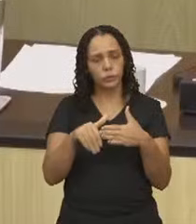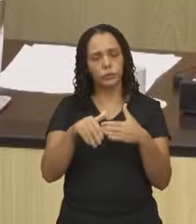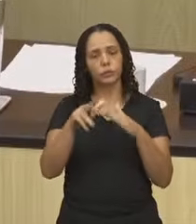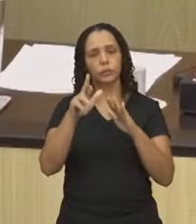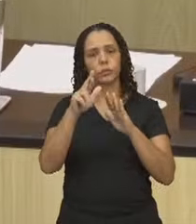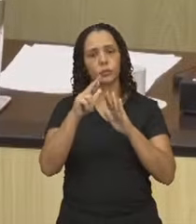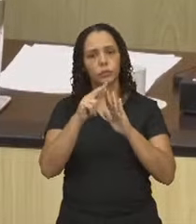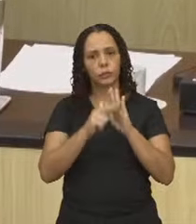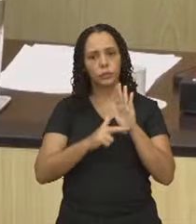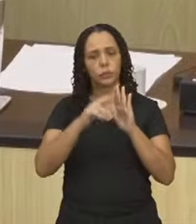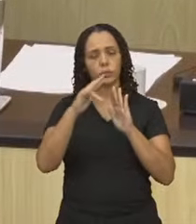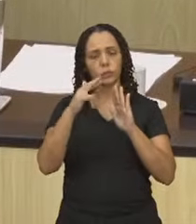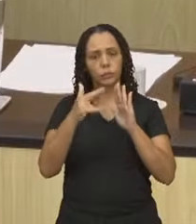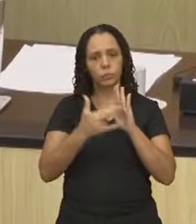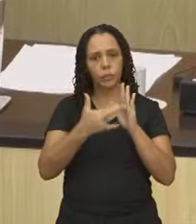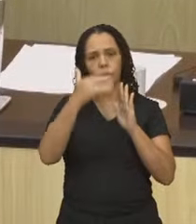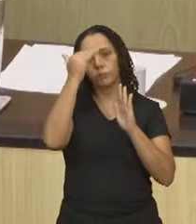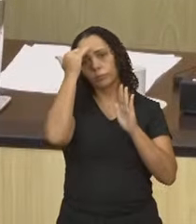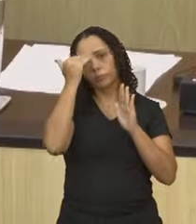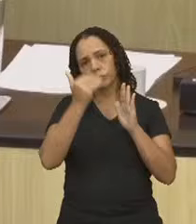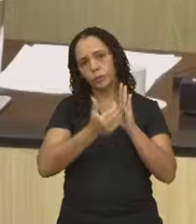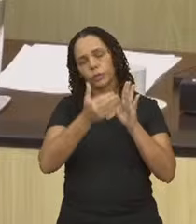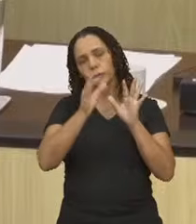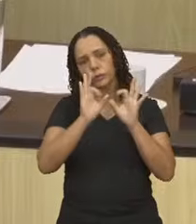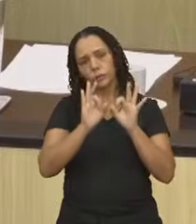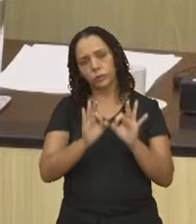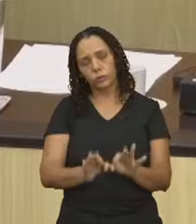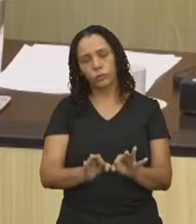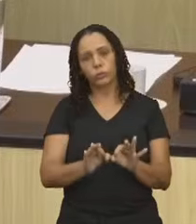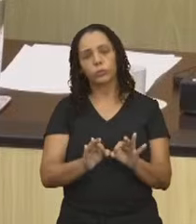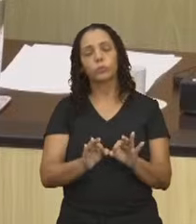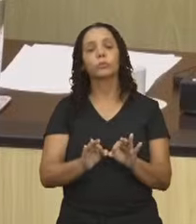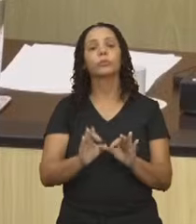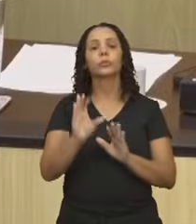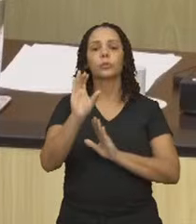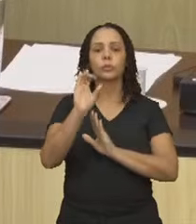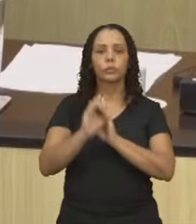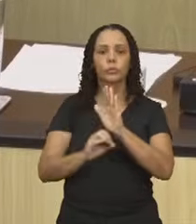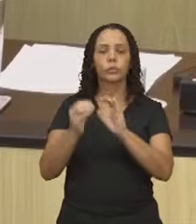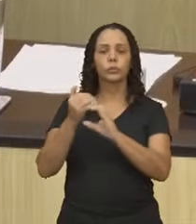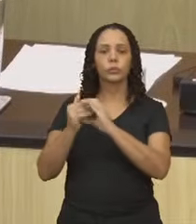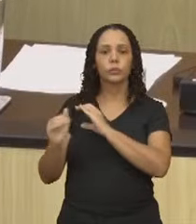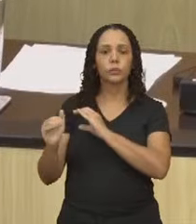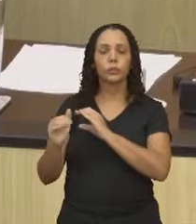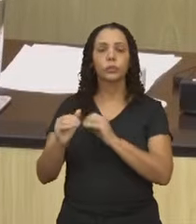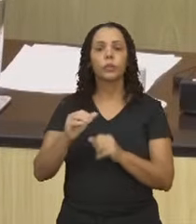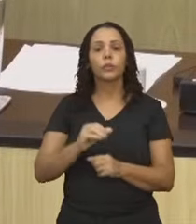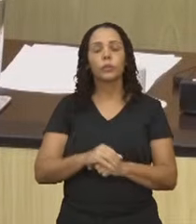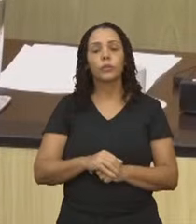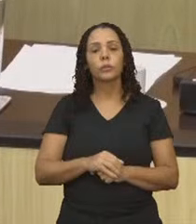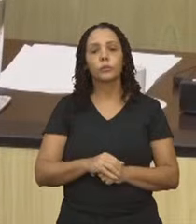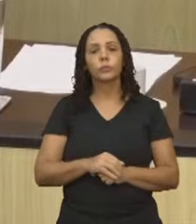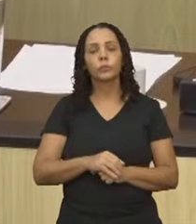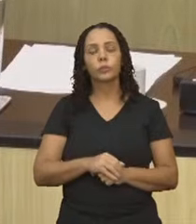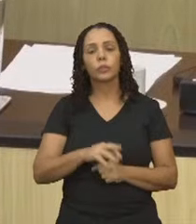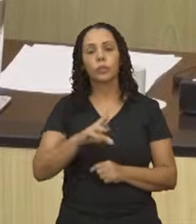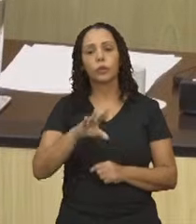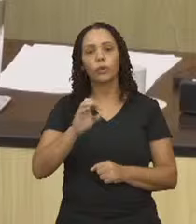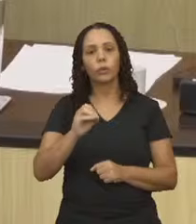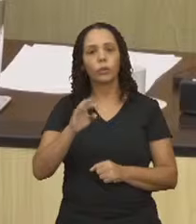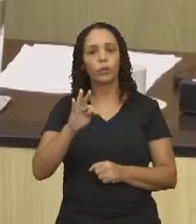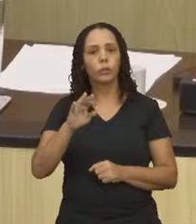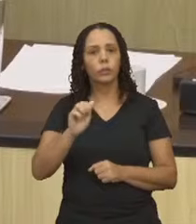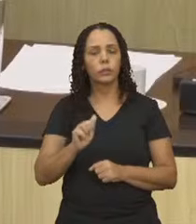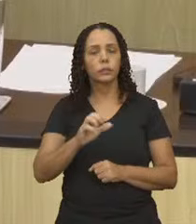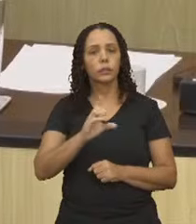egrégio plenário, cumpridas as formalidades regimentais, seja encaminhado ofício à concessionária Rota das Bandeiras,